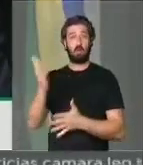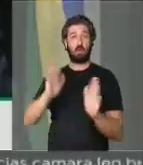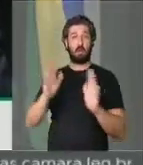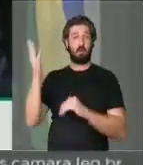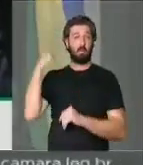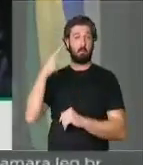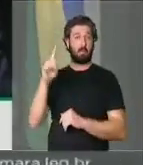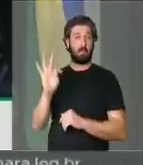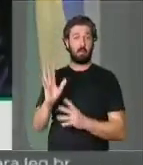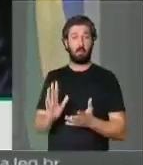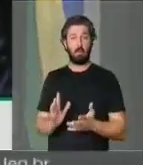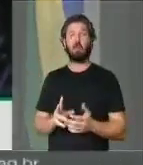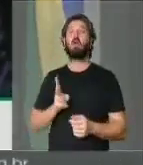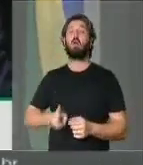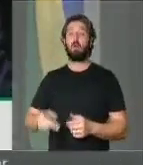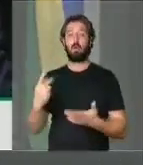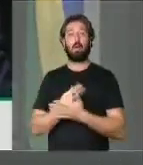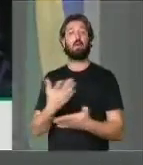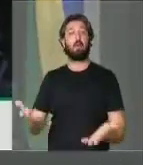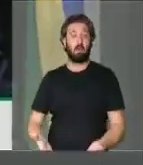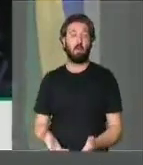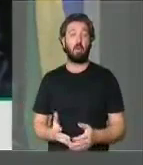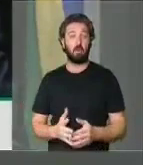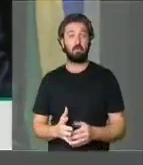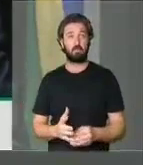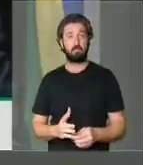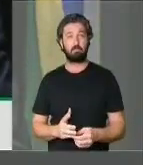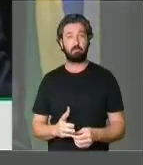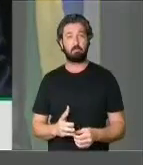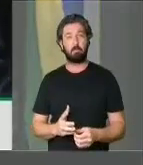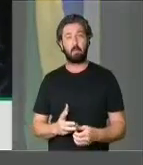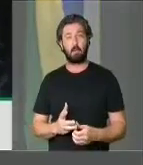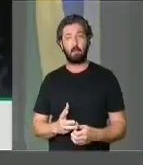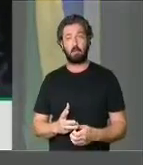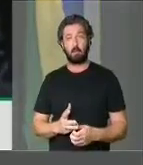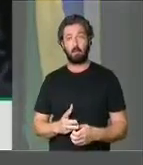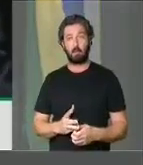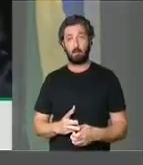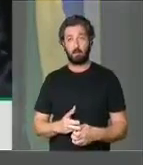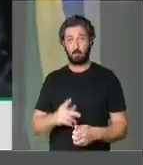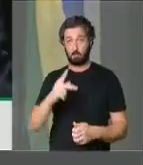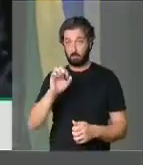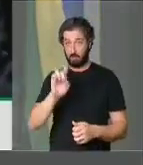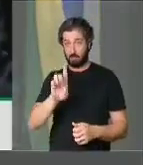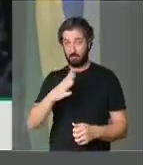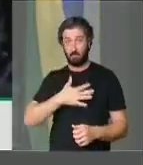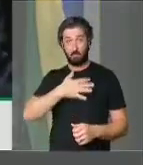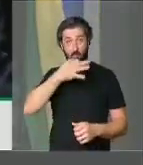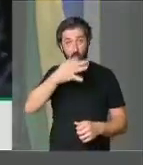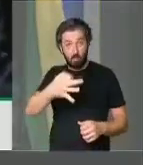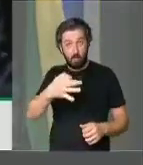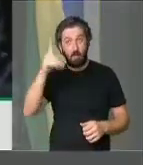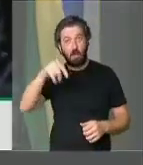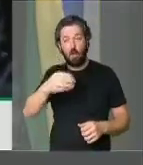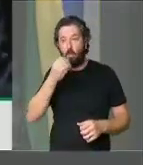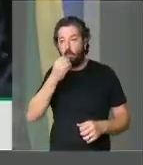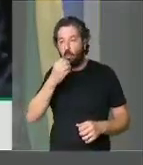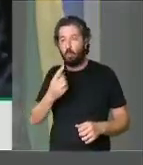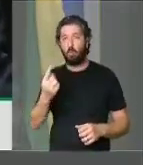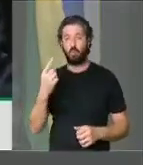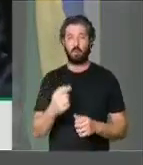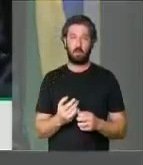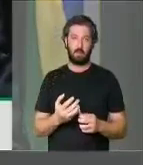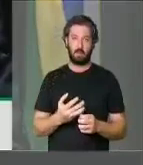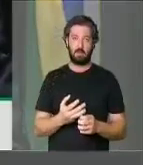PT e continua a dar errado hoje. O PSDB perde, na minha opinião, uma grande